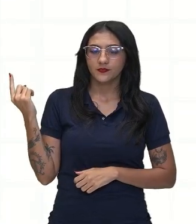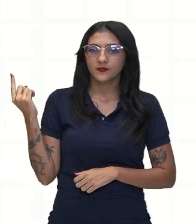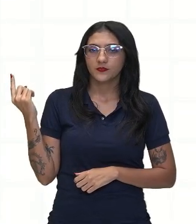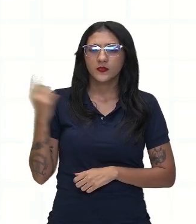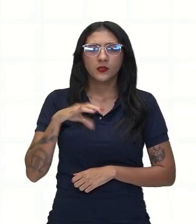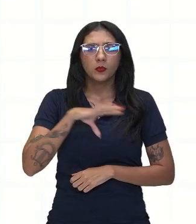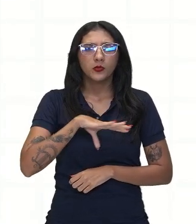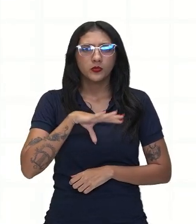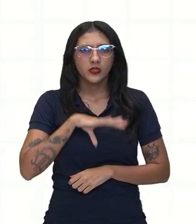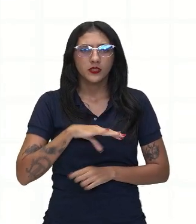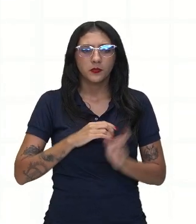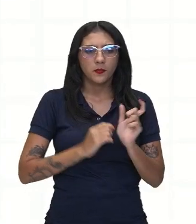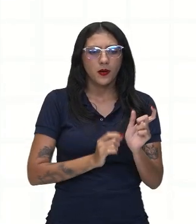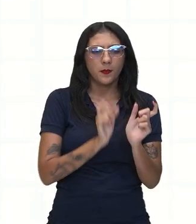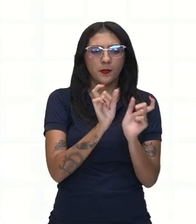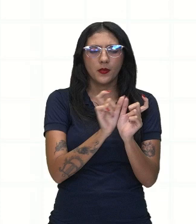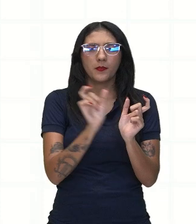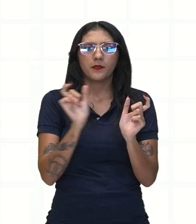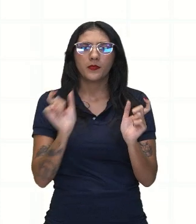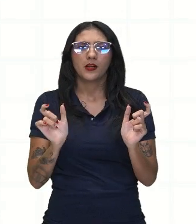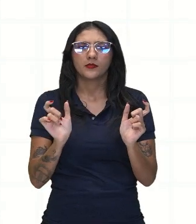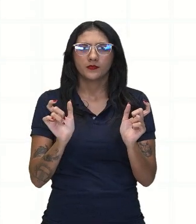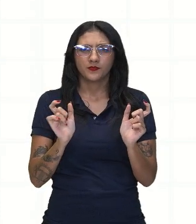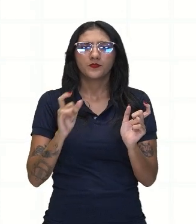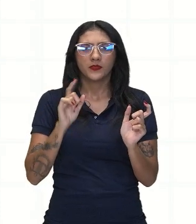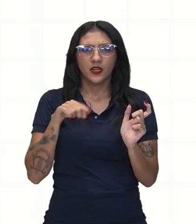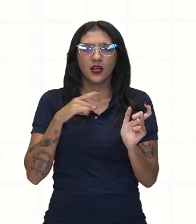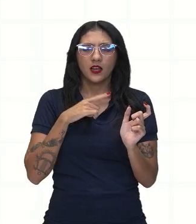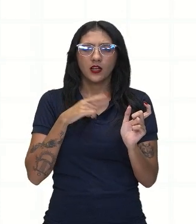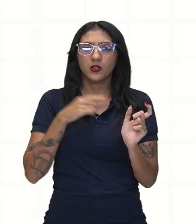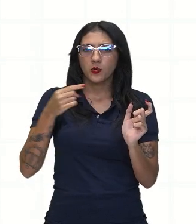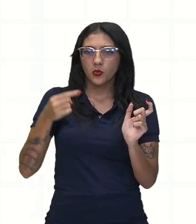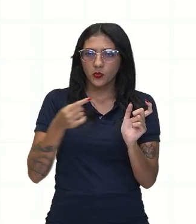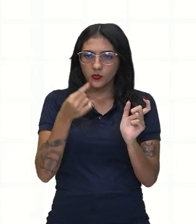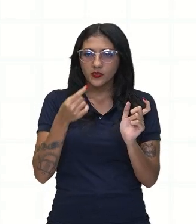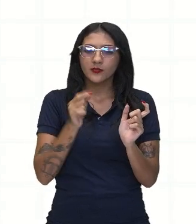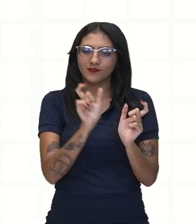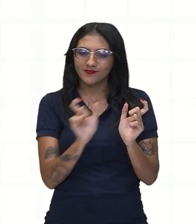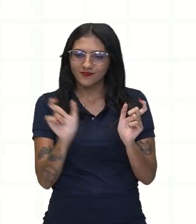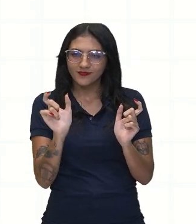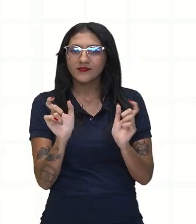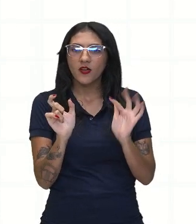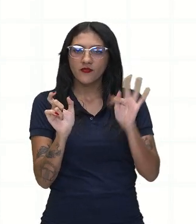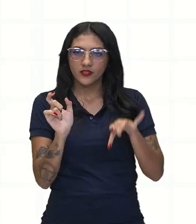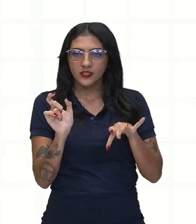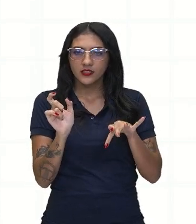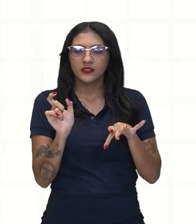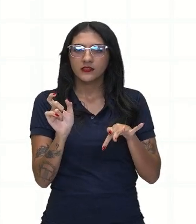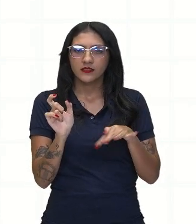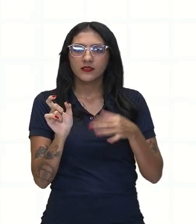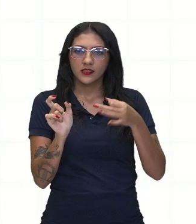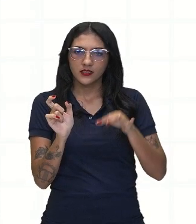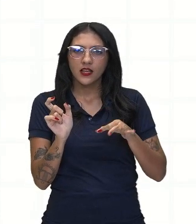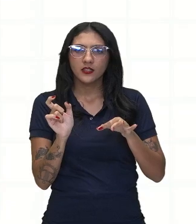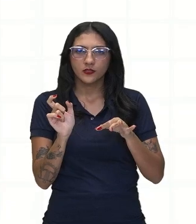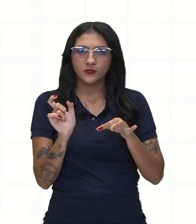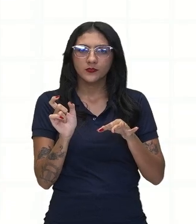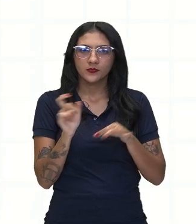Português, né? Eu tenho uma oxítona? Tenho. A sílaba tônica é a última, né? Então, português.